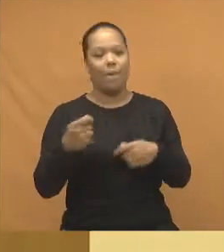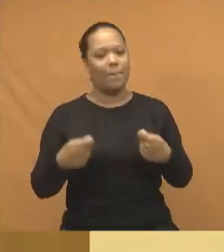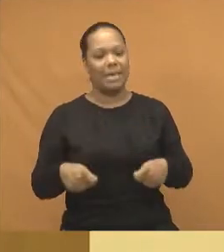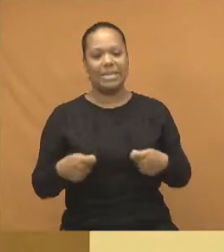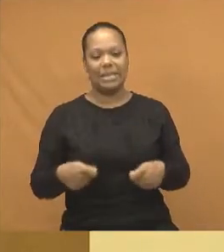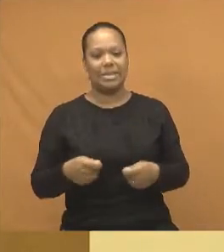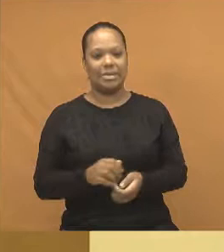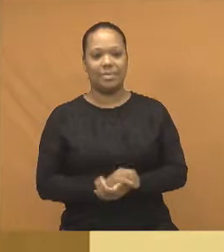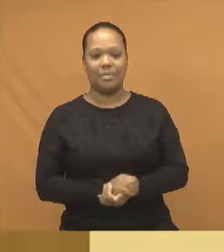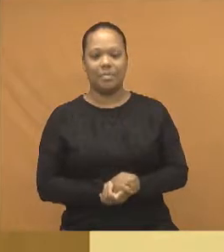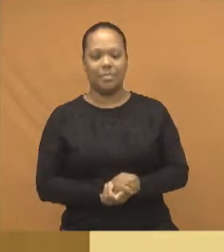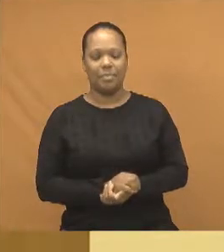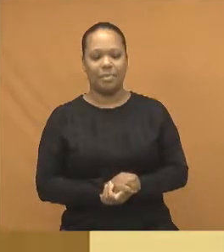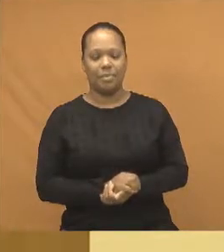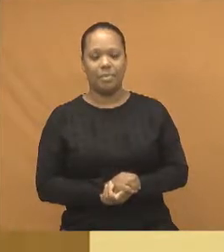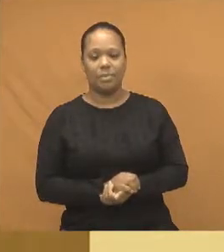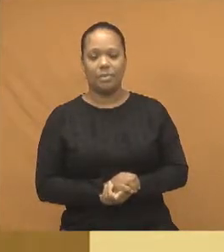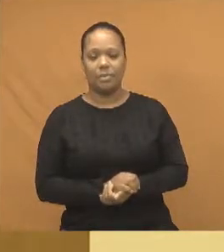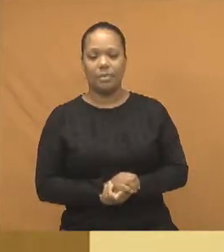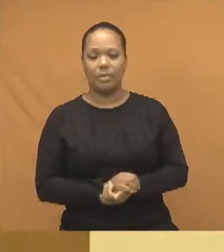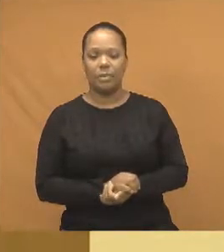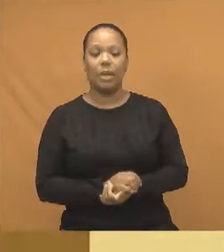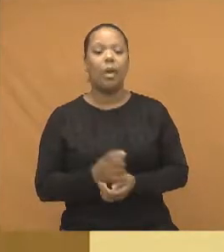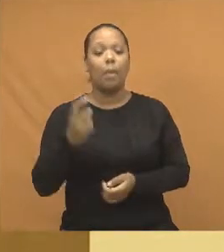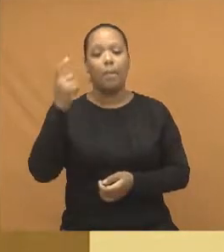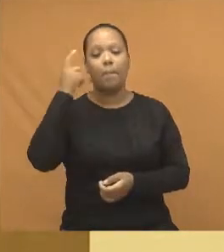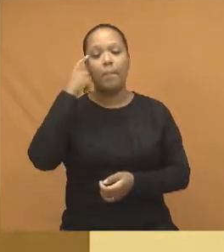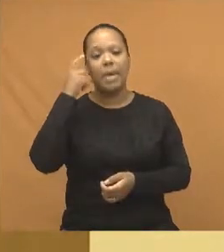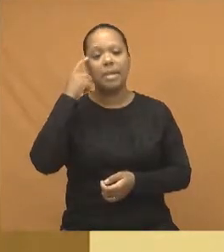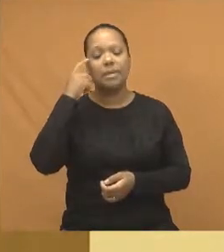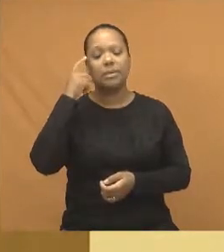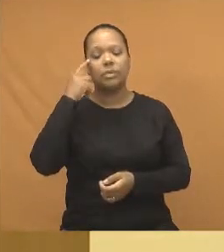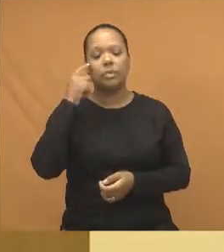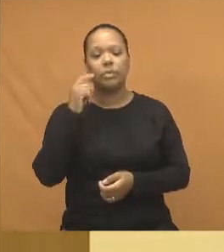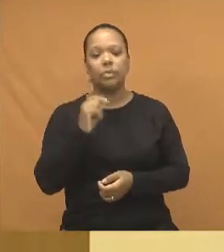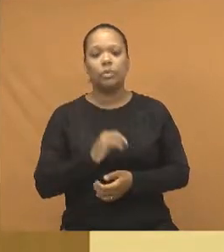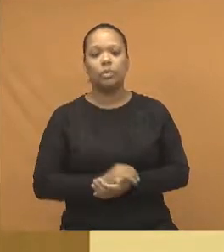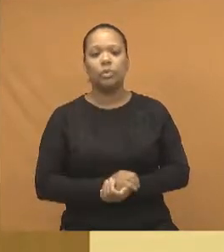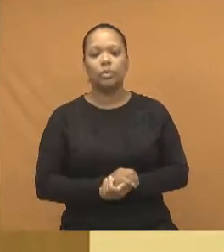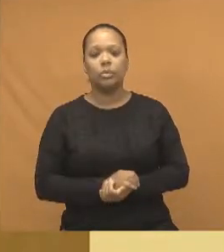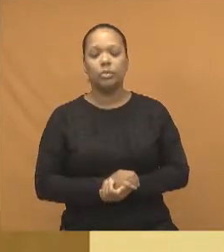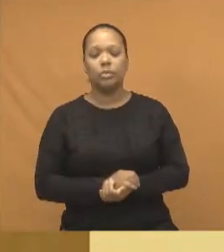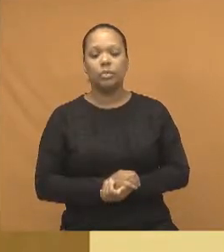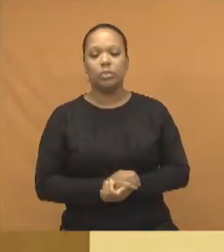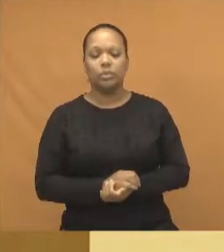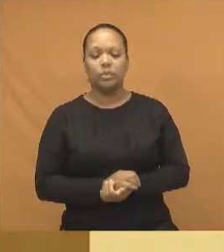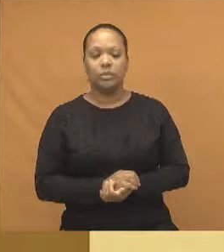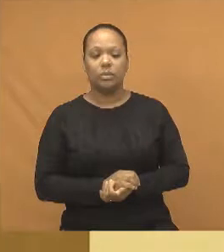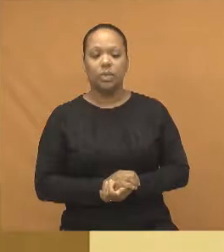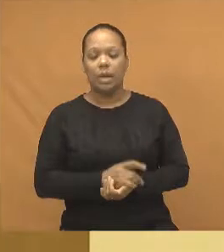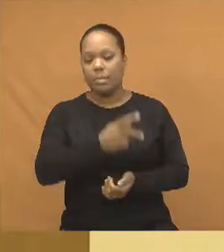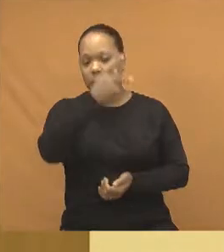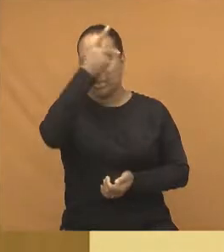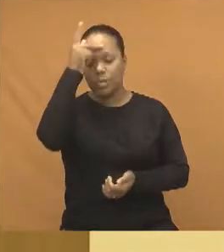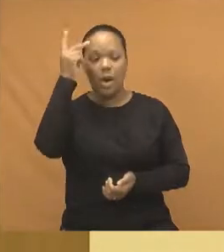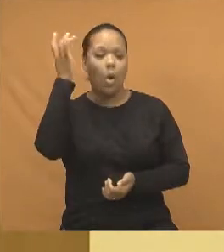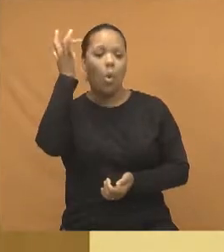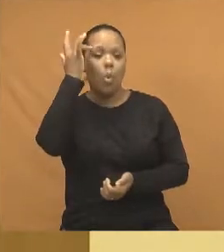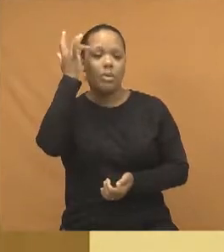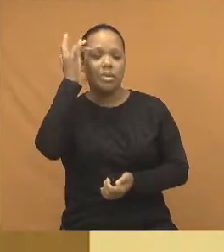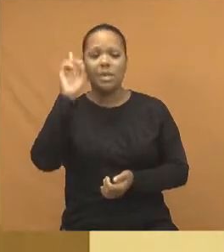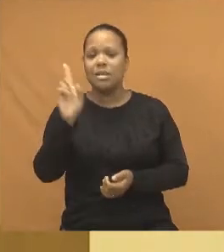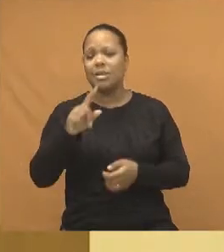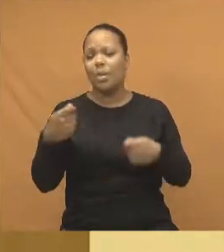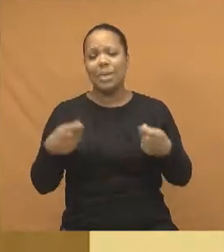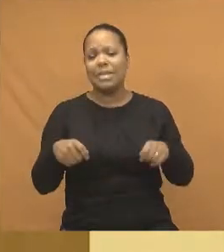precisa, né? Então, nesse sentido, eu penso que onde há o bom senso, não exigiria lei para fazer